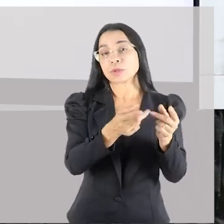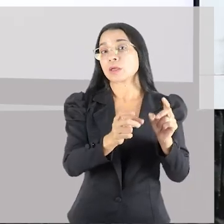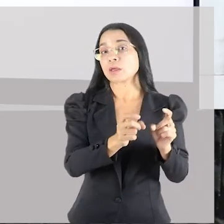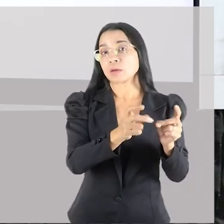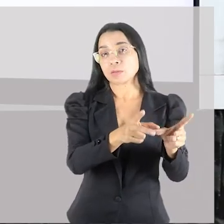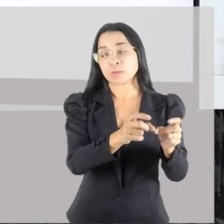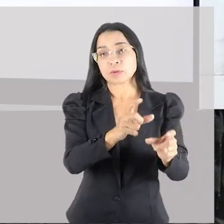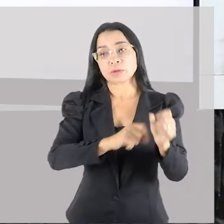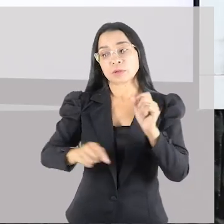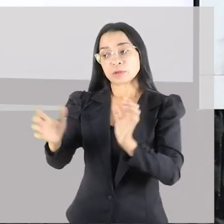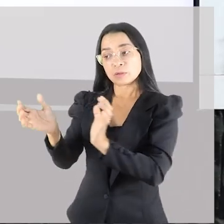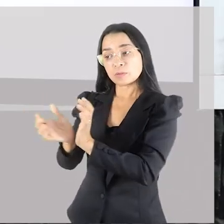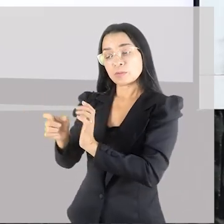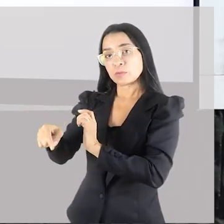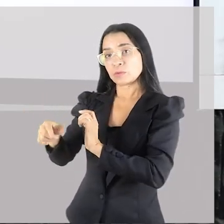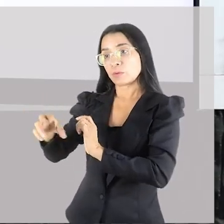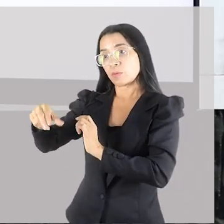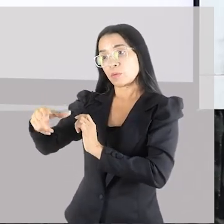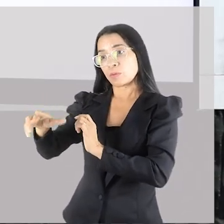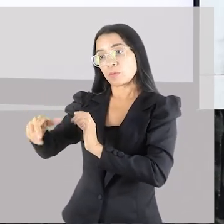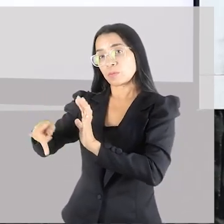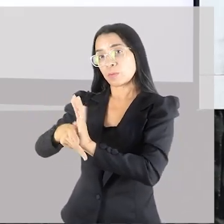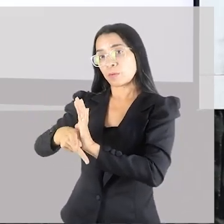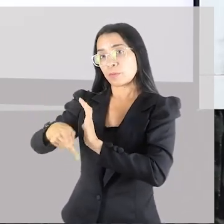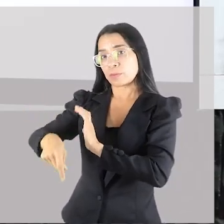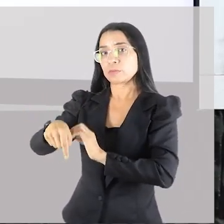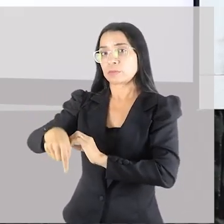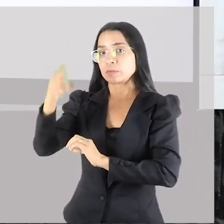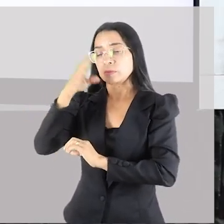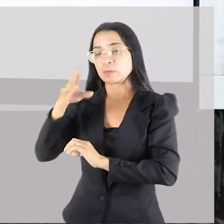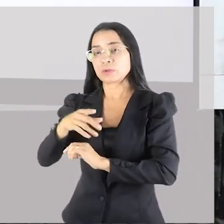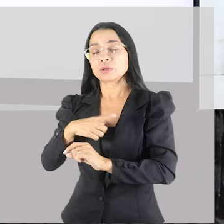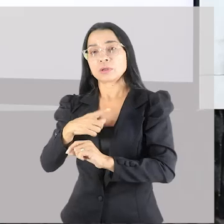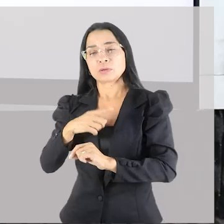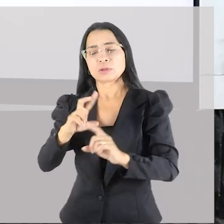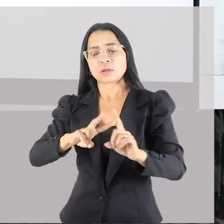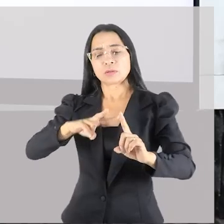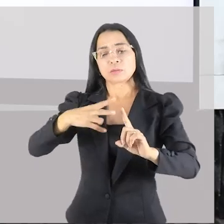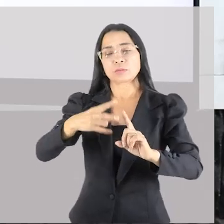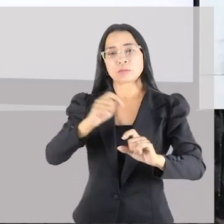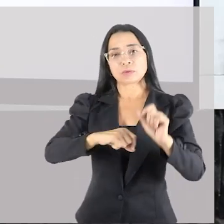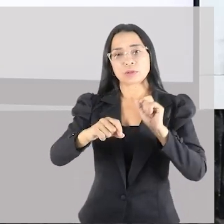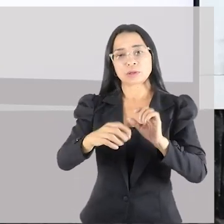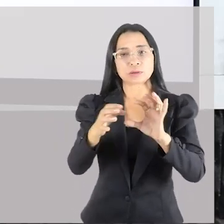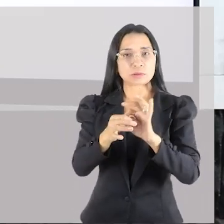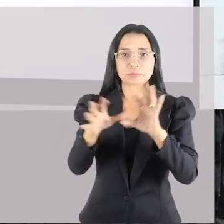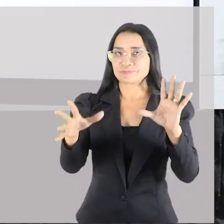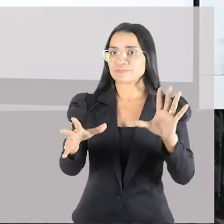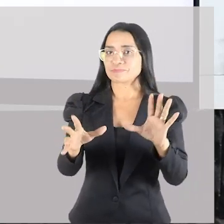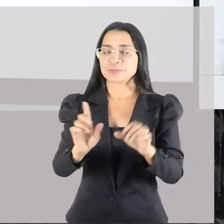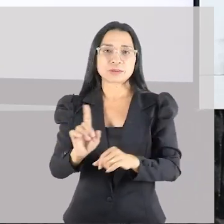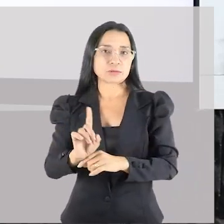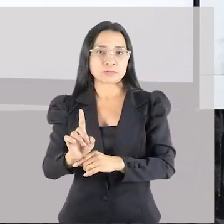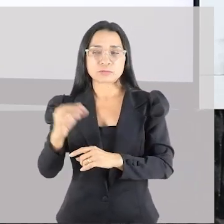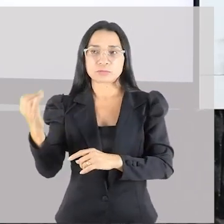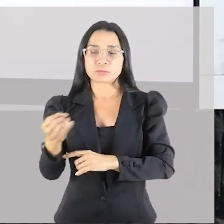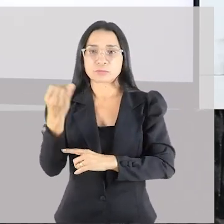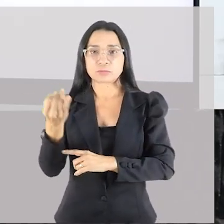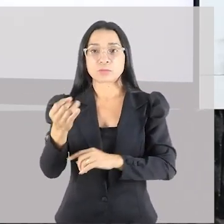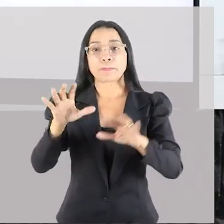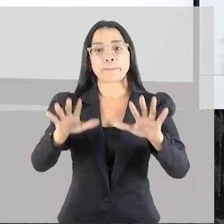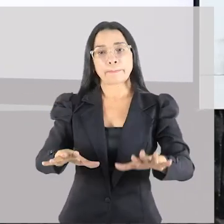a tensionar. Por quê? Porque esses colonos portugueses queriam manter seus privilégios. Então, a independência para eles não importava. Mas